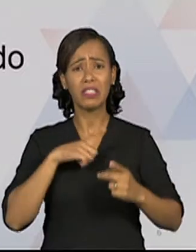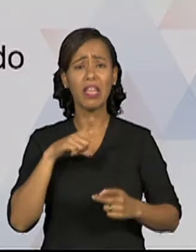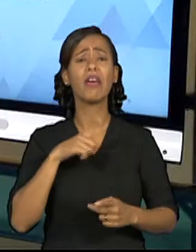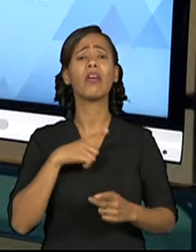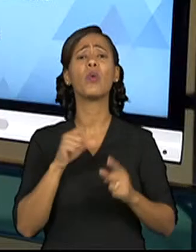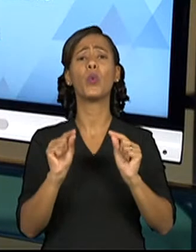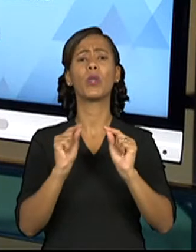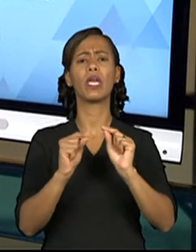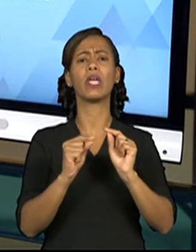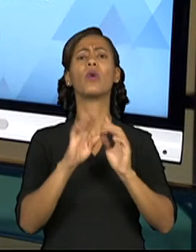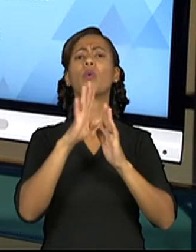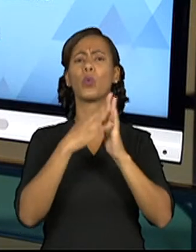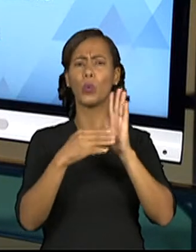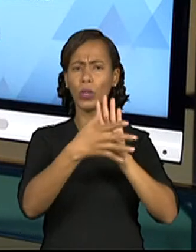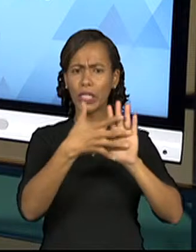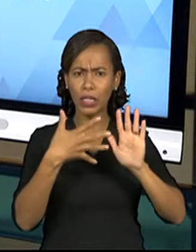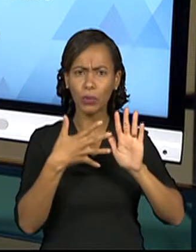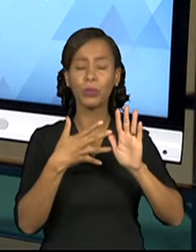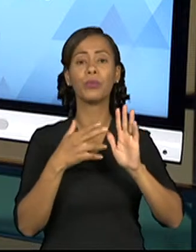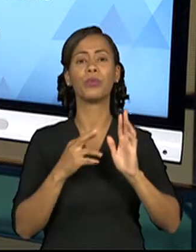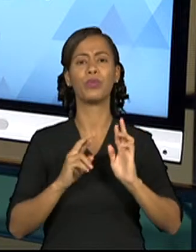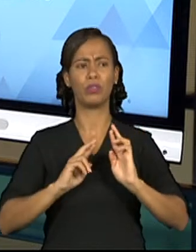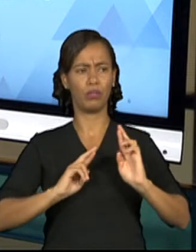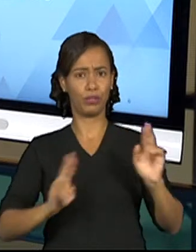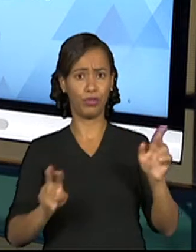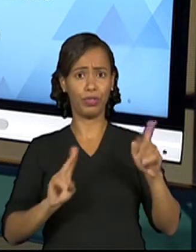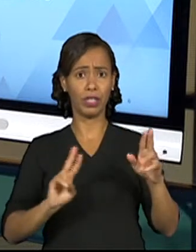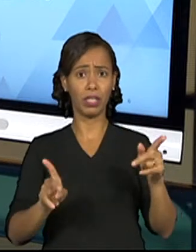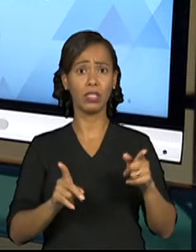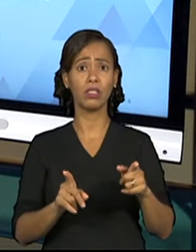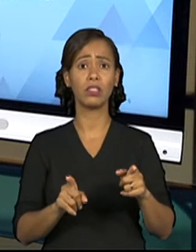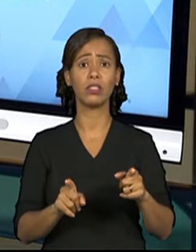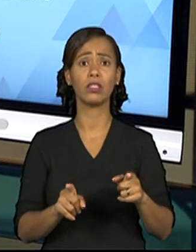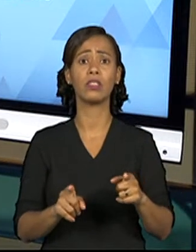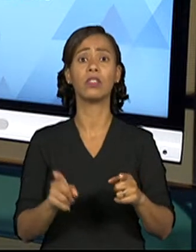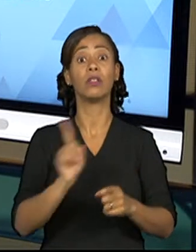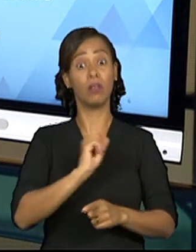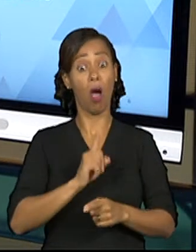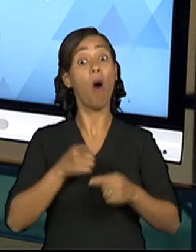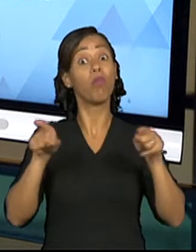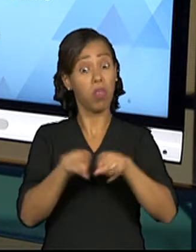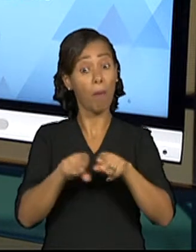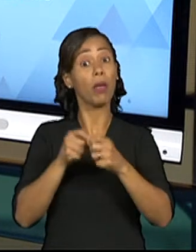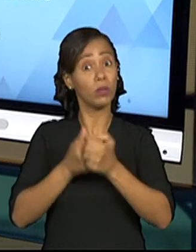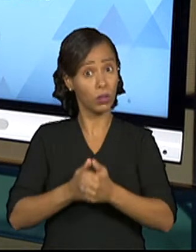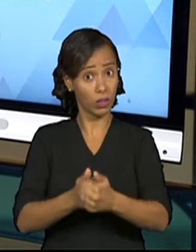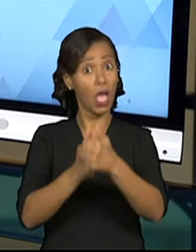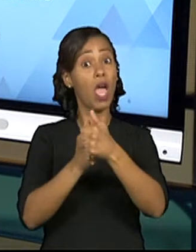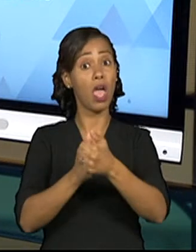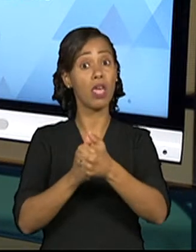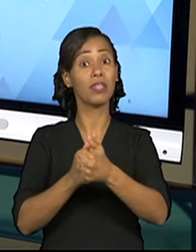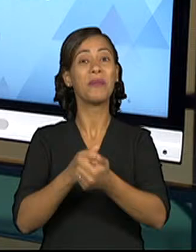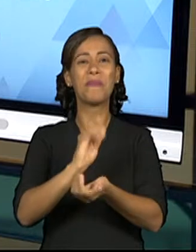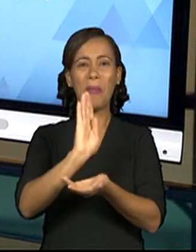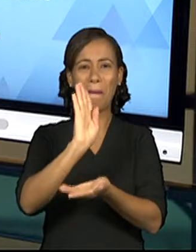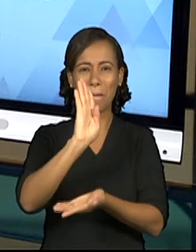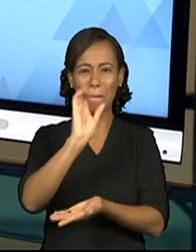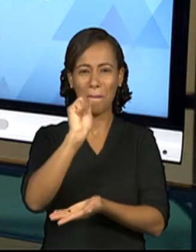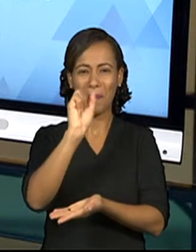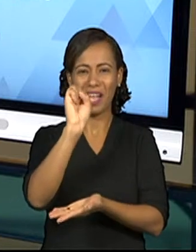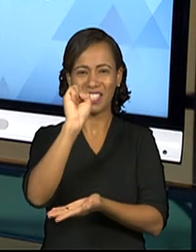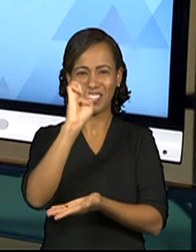não é diferente, ele não se contrapõe à Base Nacional Comum Curricular, mas ele tem as suas